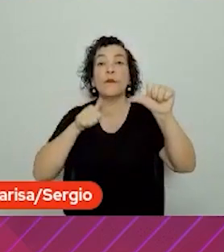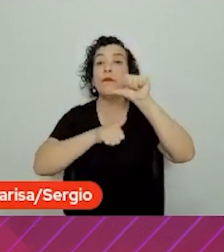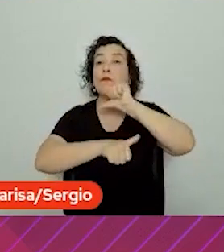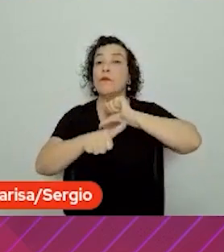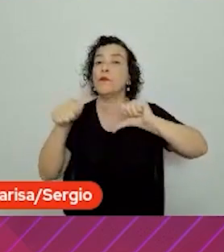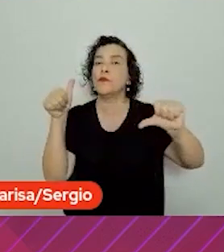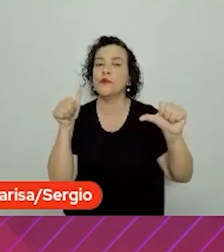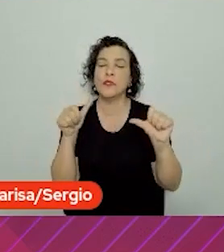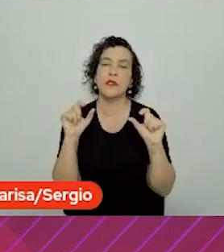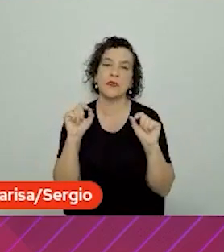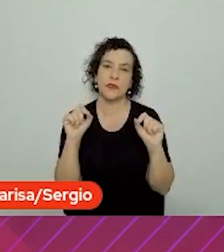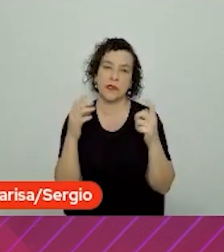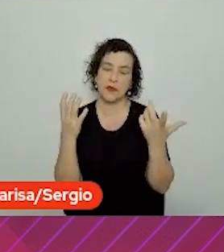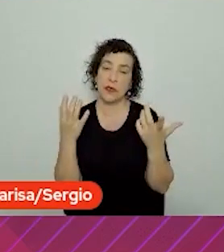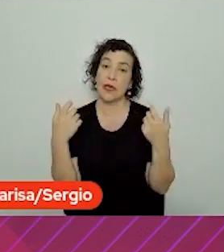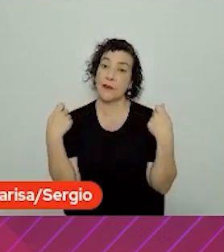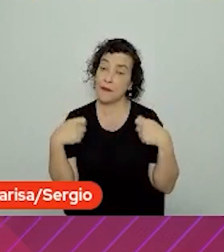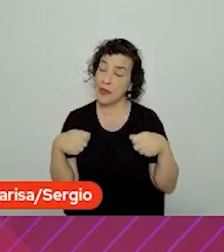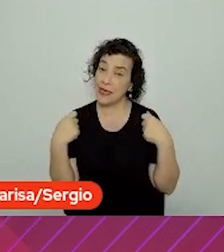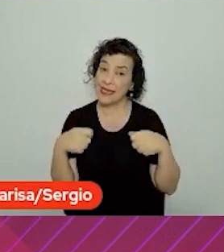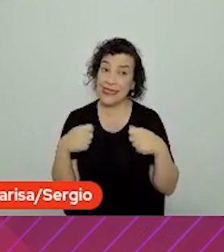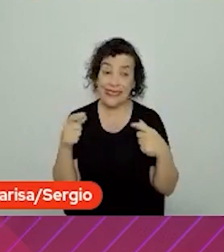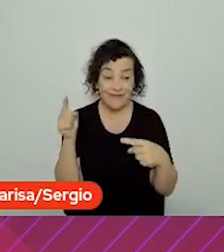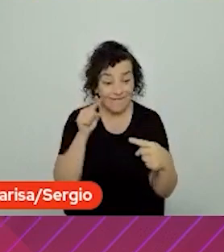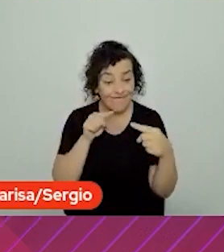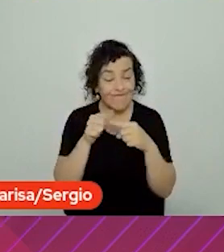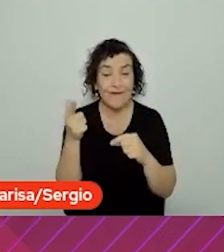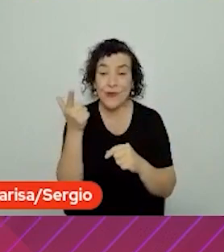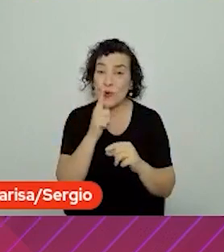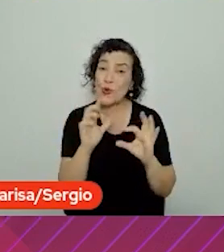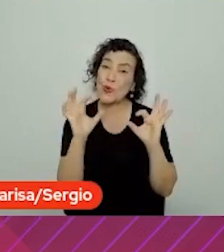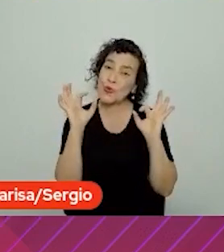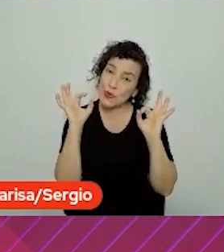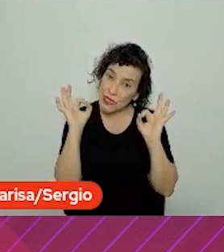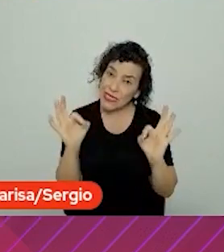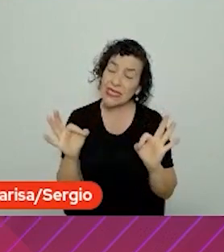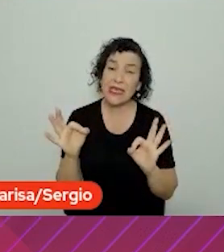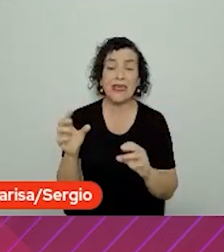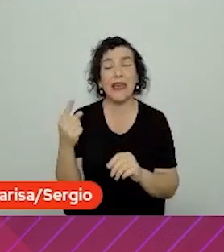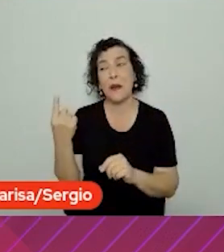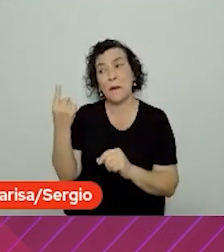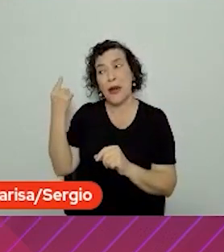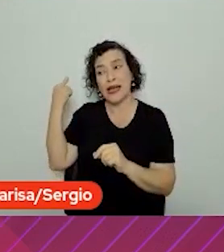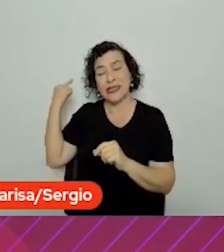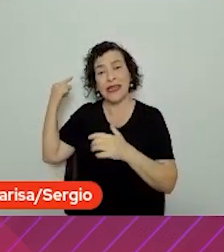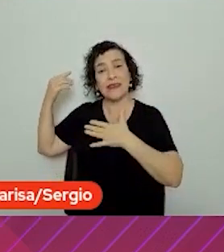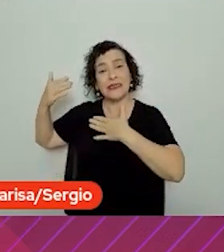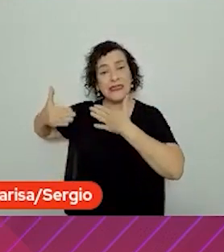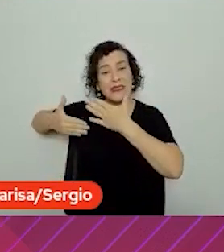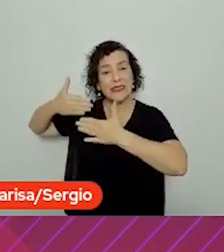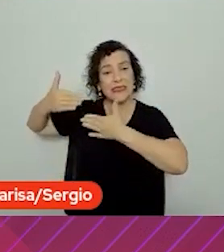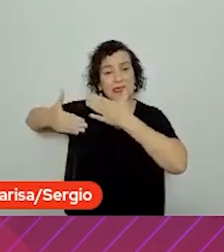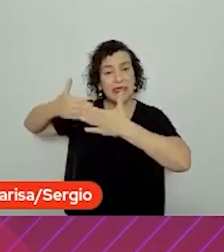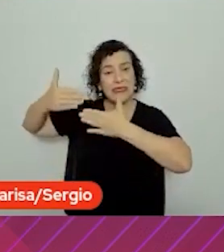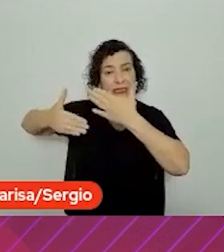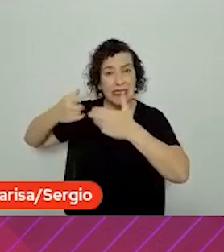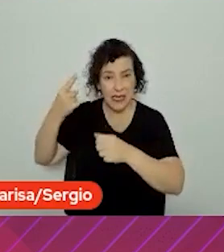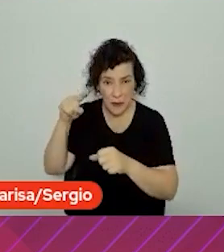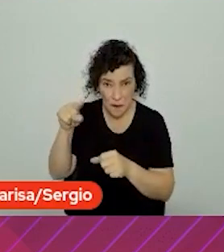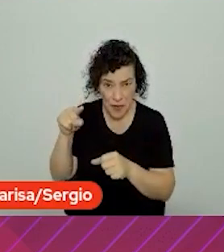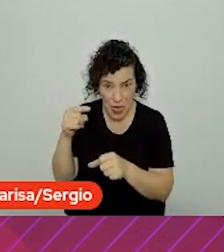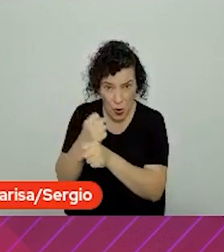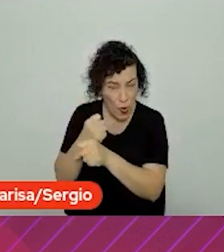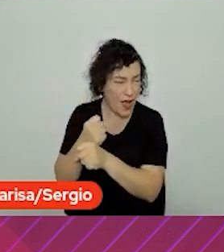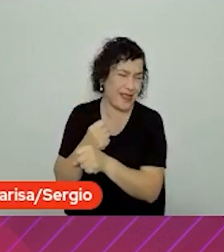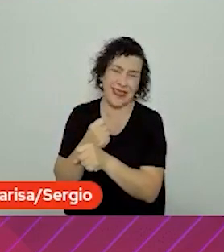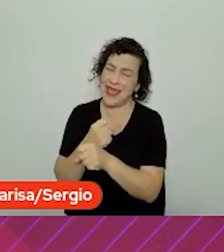seja menos traumática e mais sustentável. Cara, a humanidade ela não evoluiu na questão de 1000 anos, são milhões